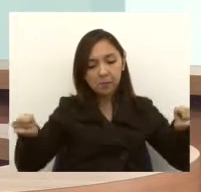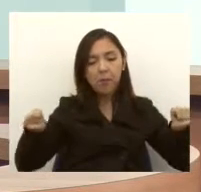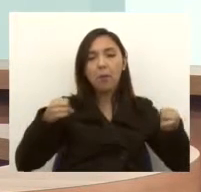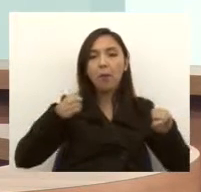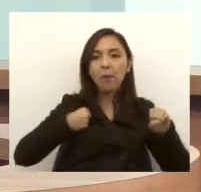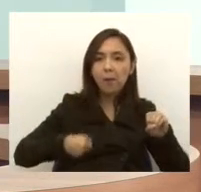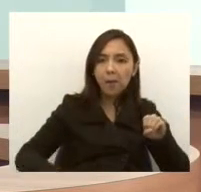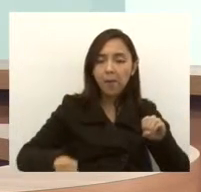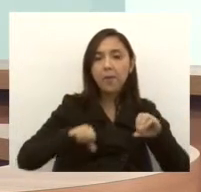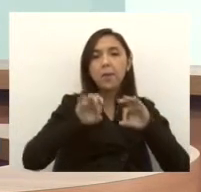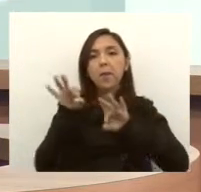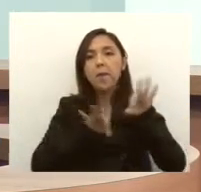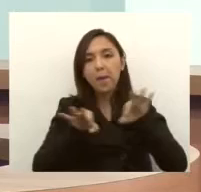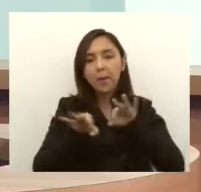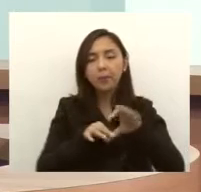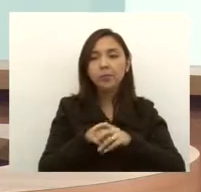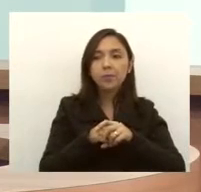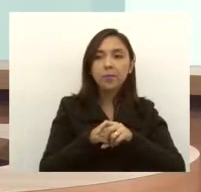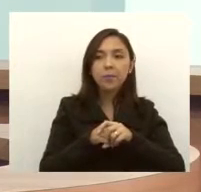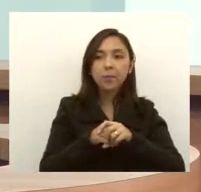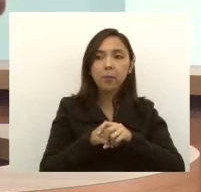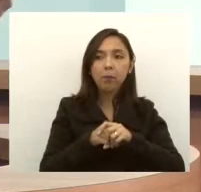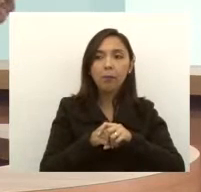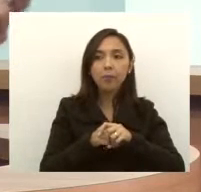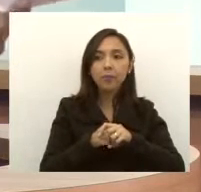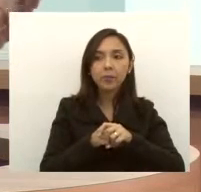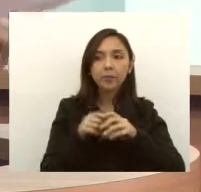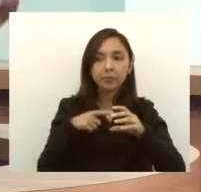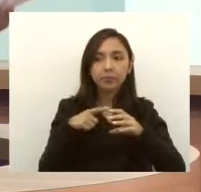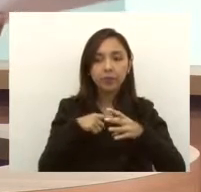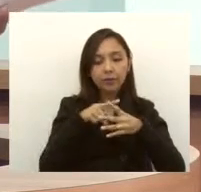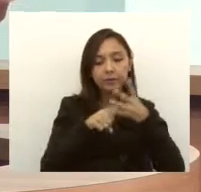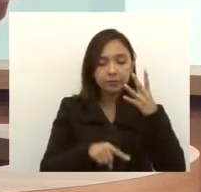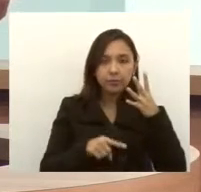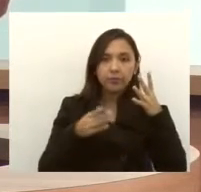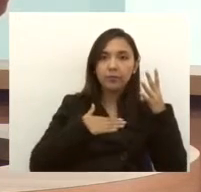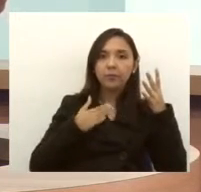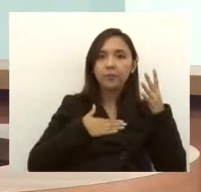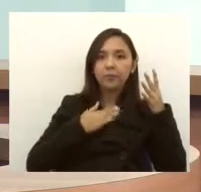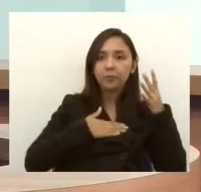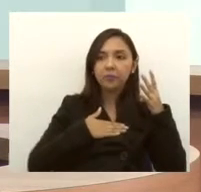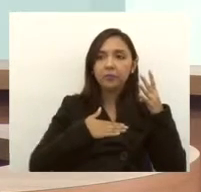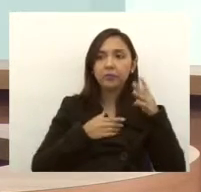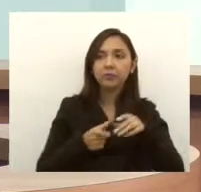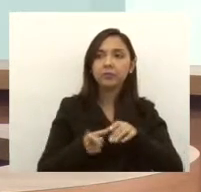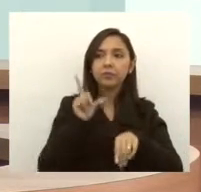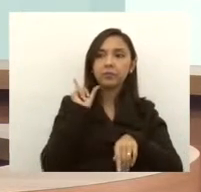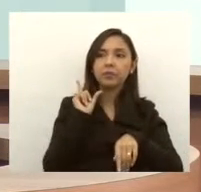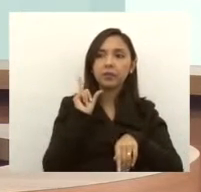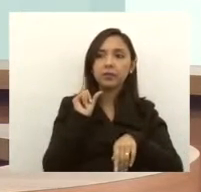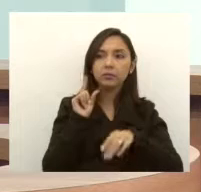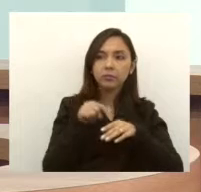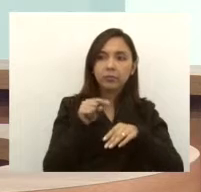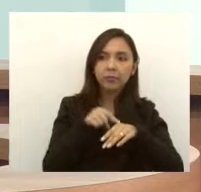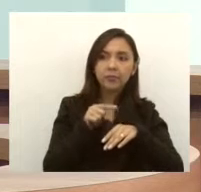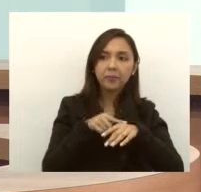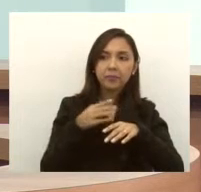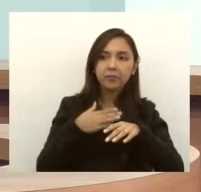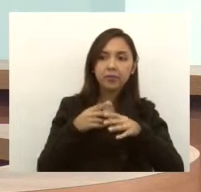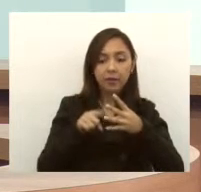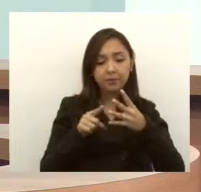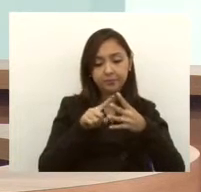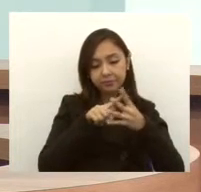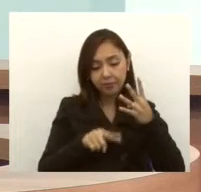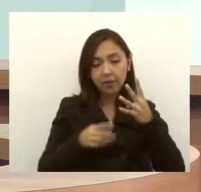esgoto, de implantação de rede de esgoto, tem 4 itens desse vereador. Anteriormente a esse item, tem 4 itens